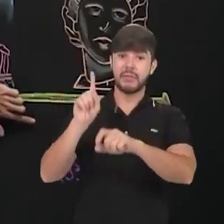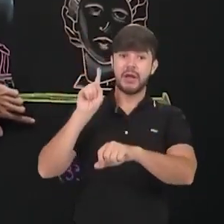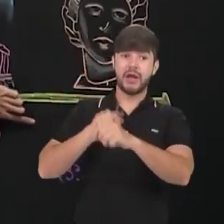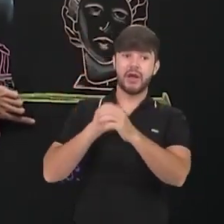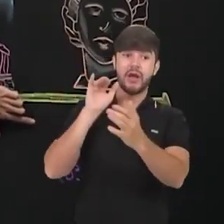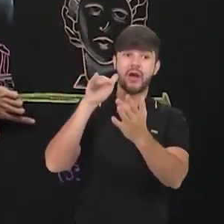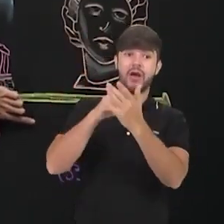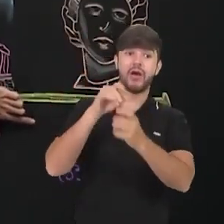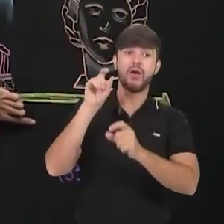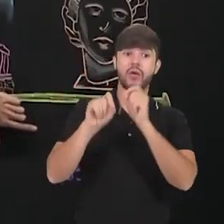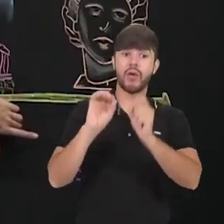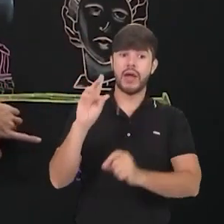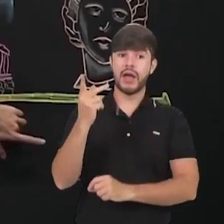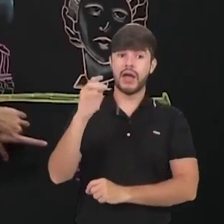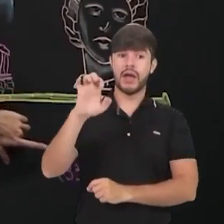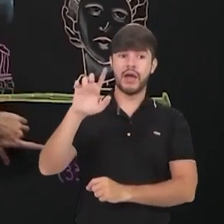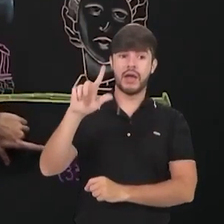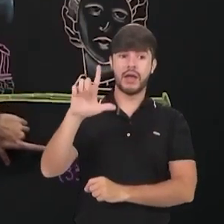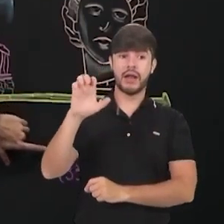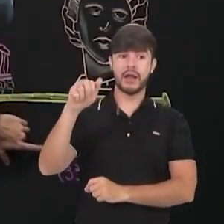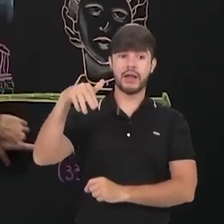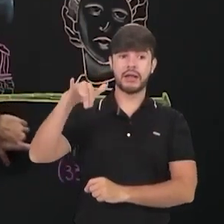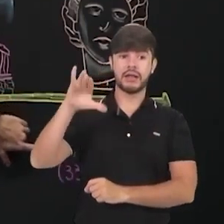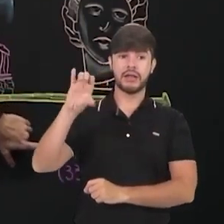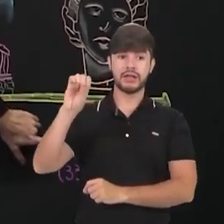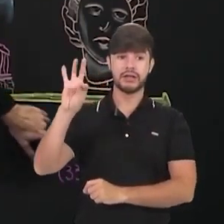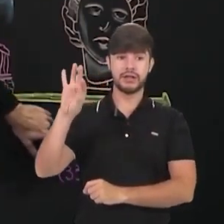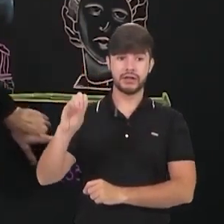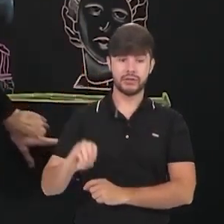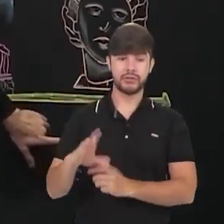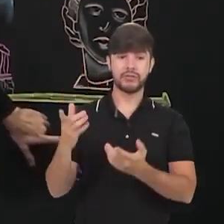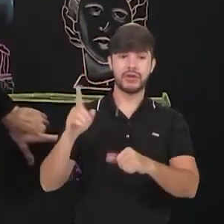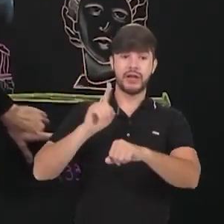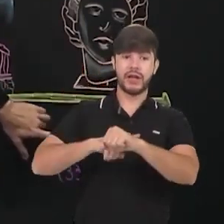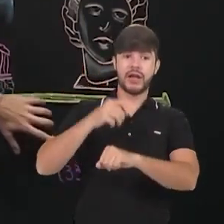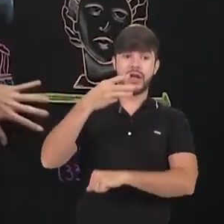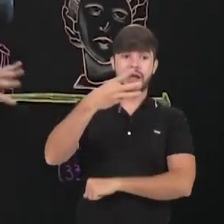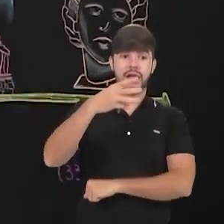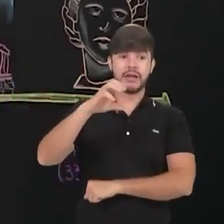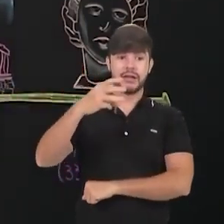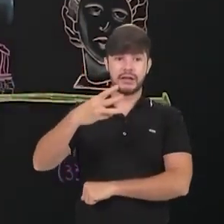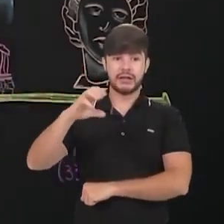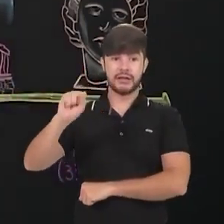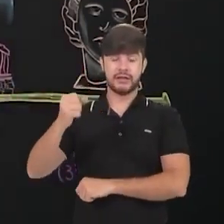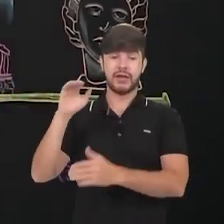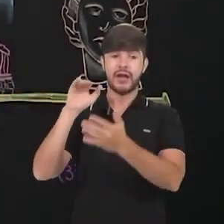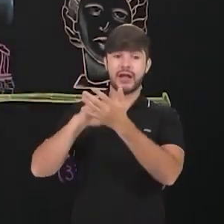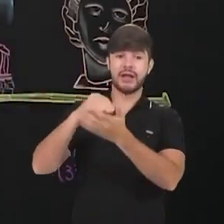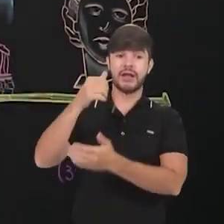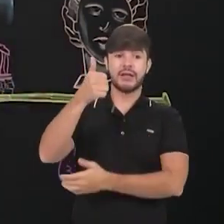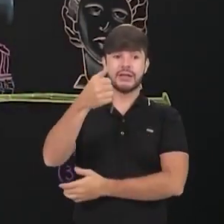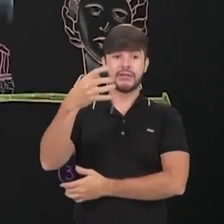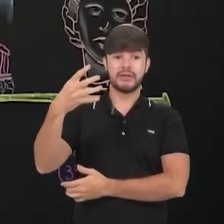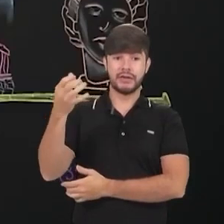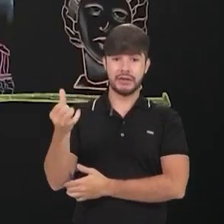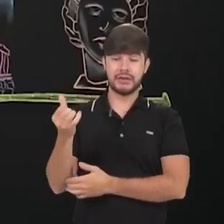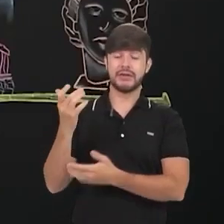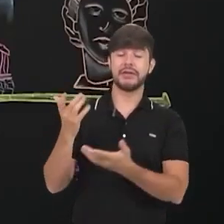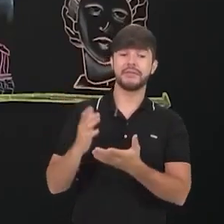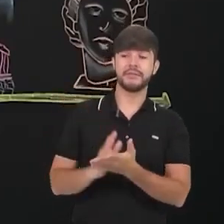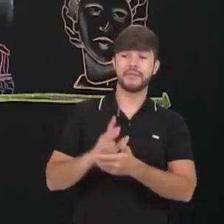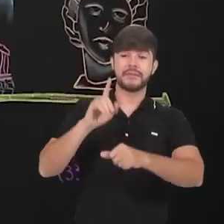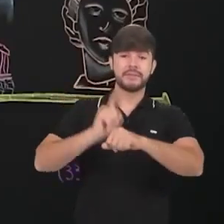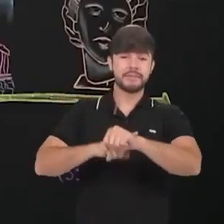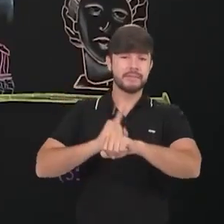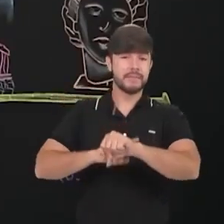é conhecido como helenístico, que vai de 338 a 146 a.C., que foi uma época que